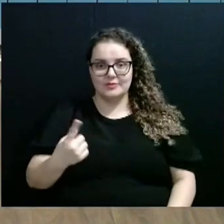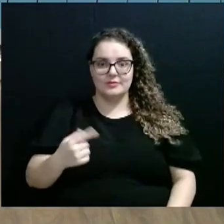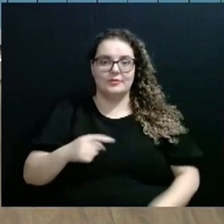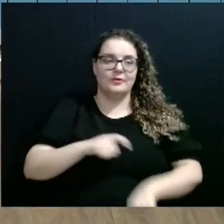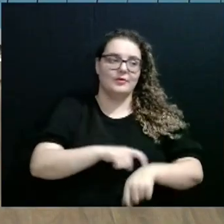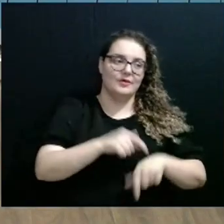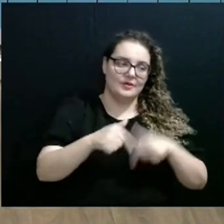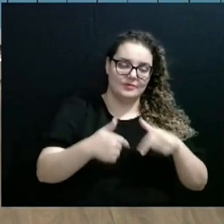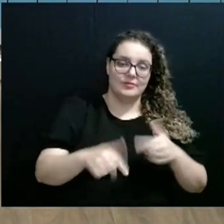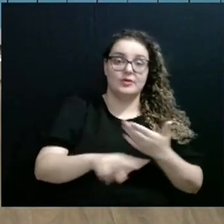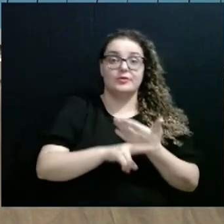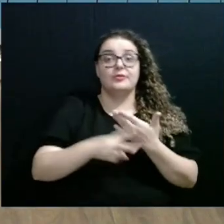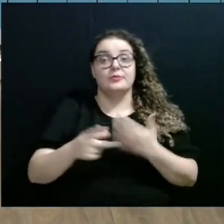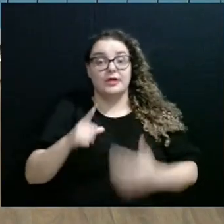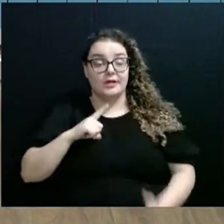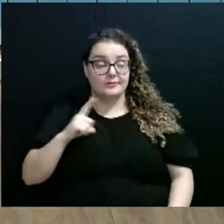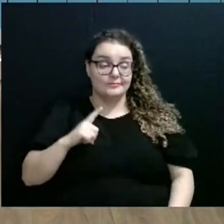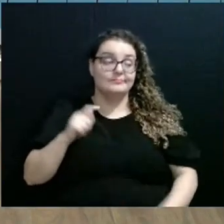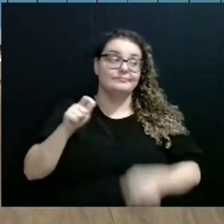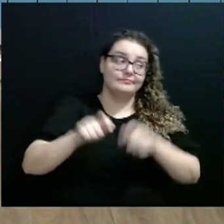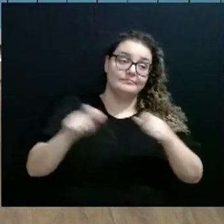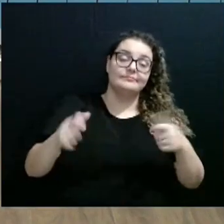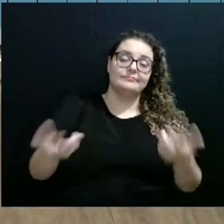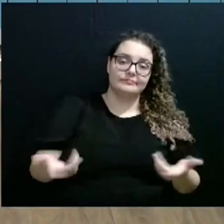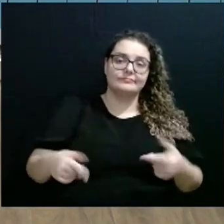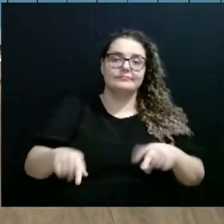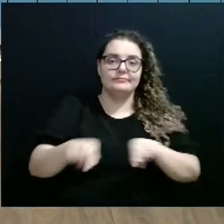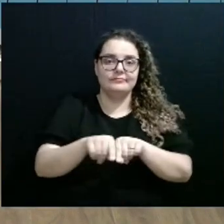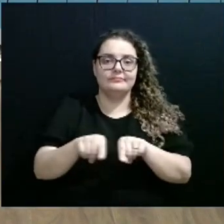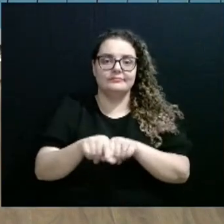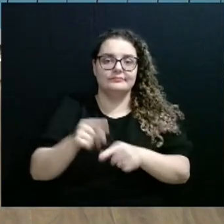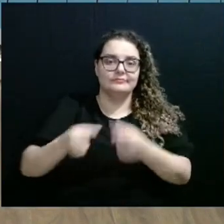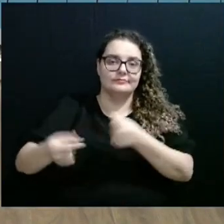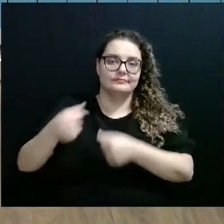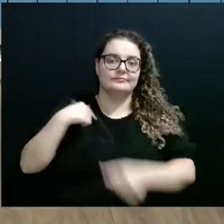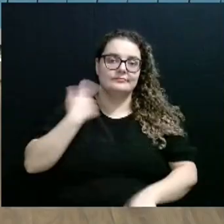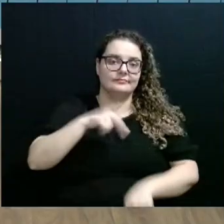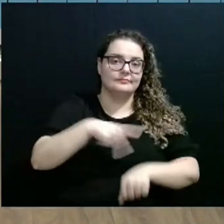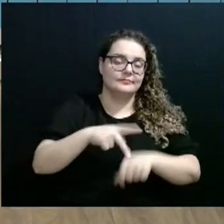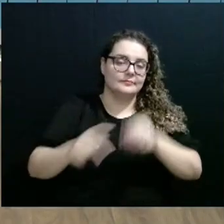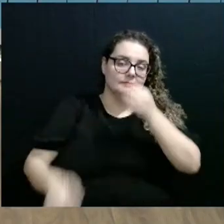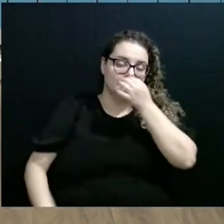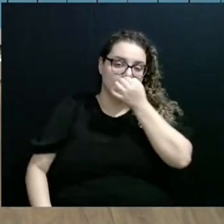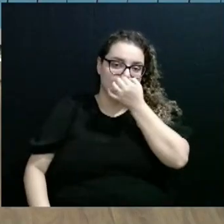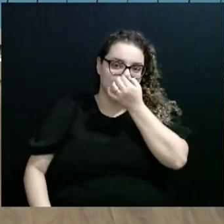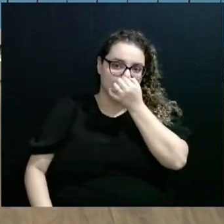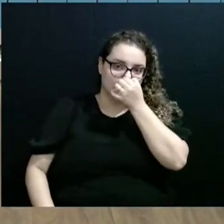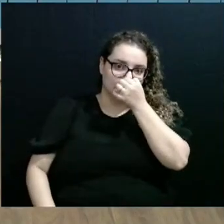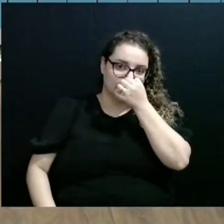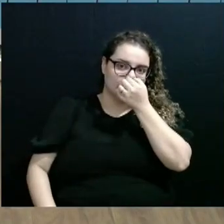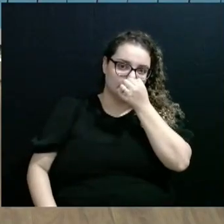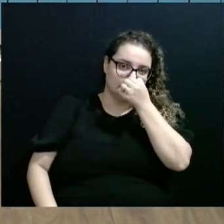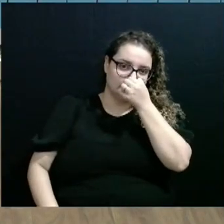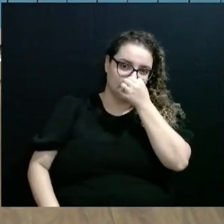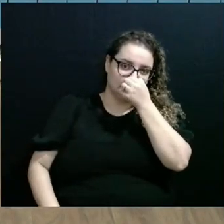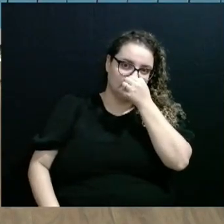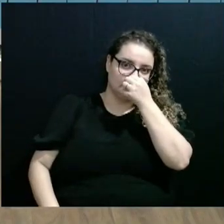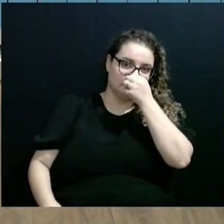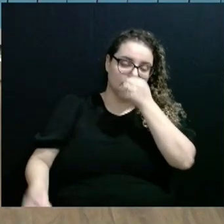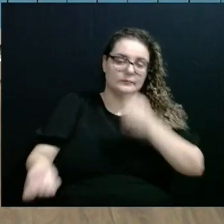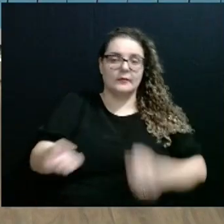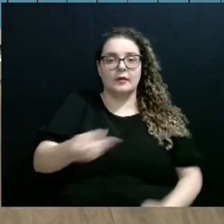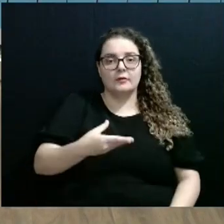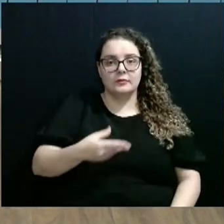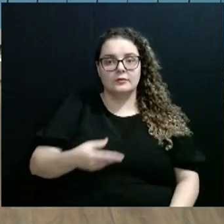terá para as pessoas e também para a economia do nosso país. Já faço um novo convite. Se tiver alguma atualização, a gente volta a